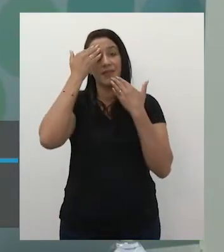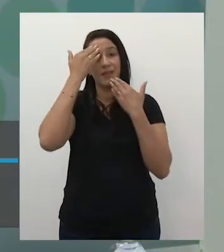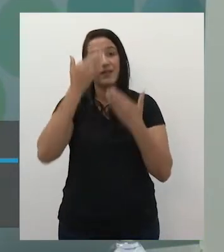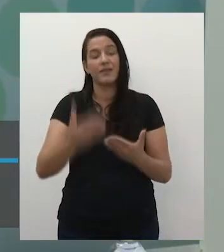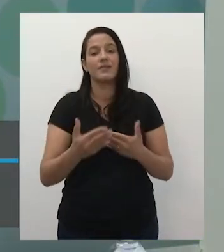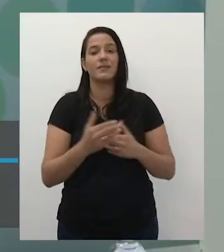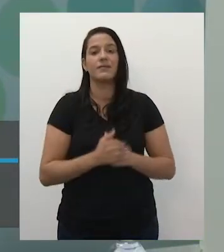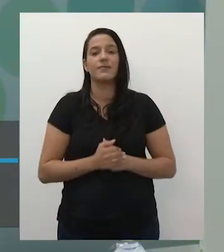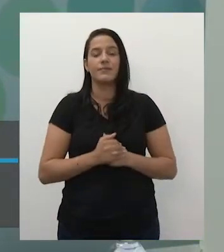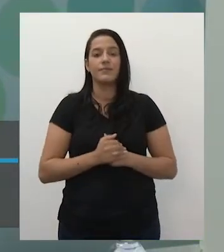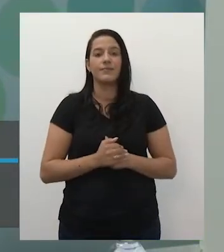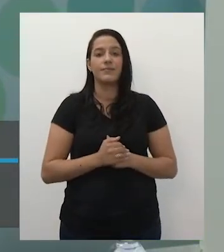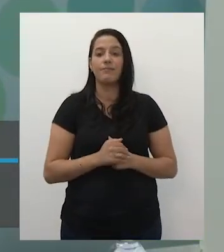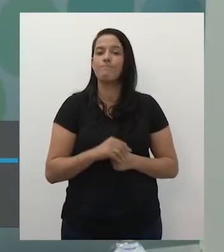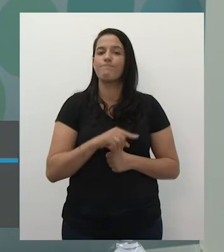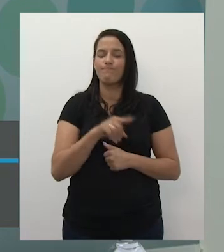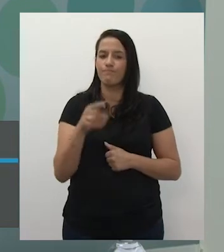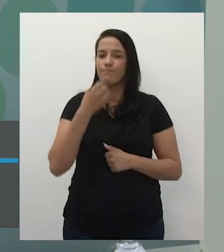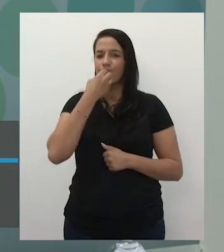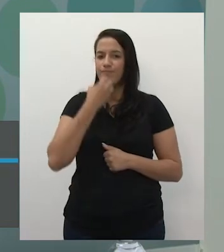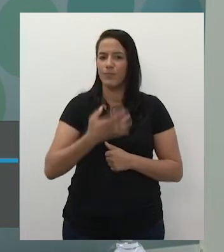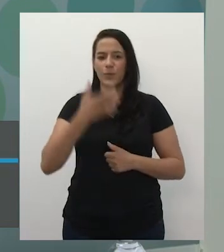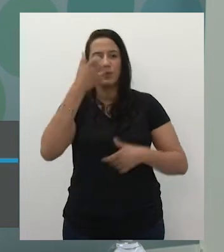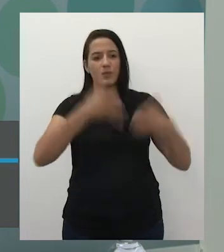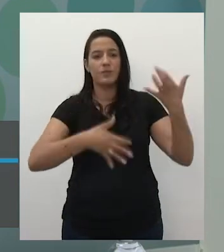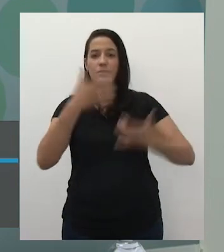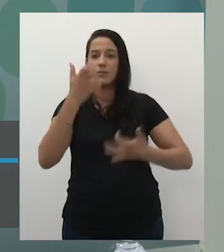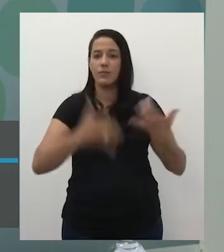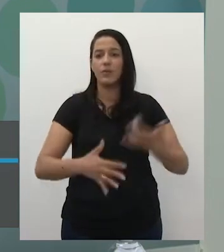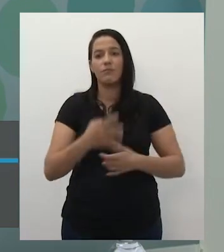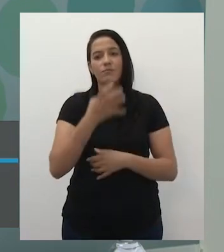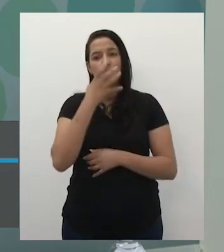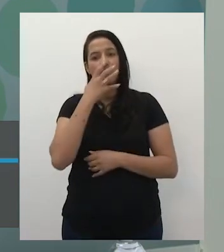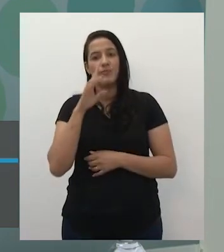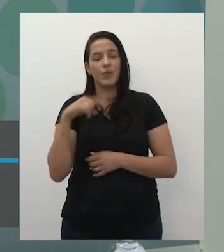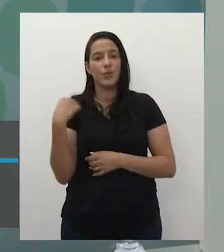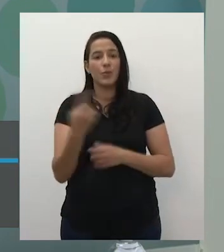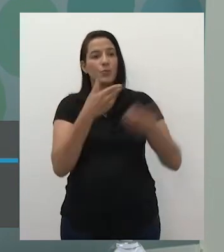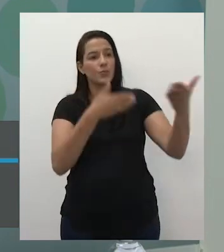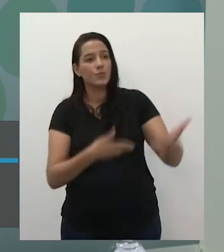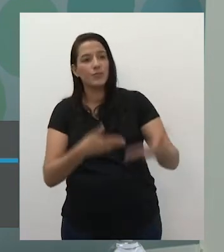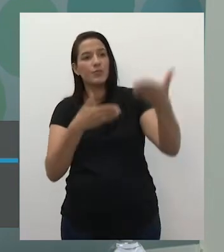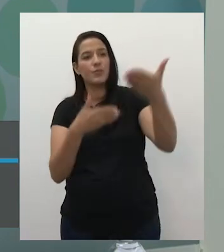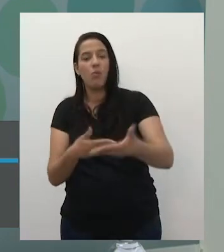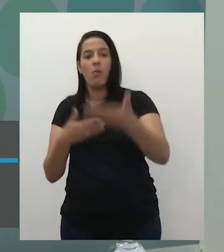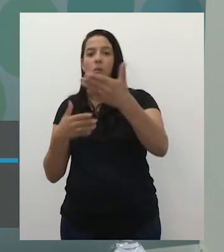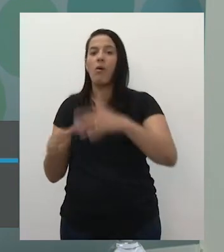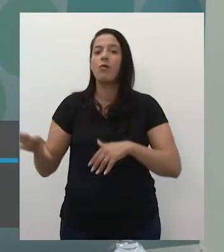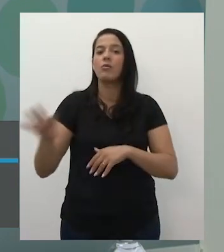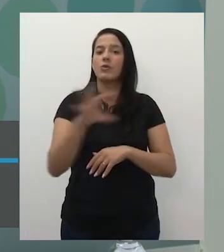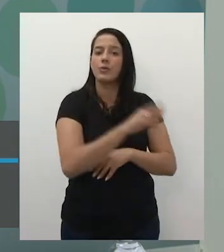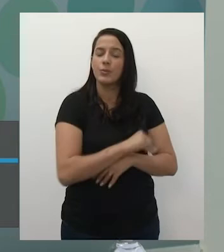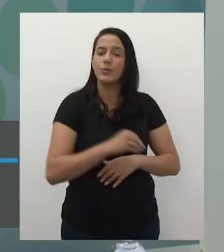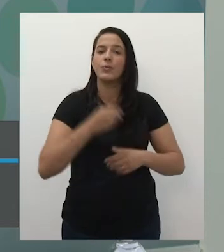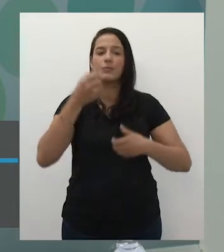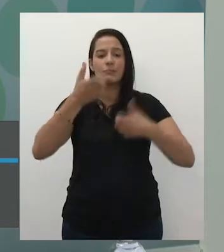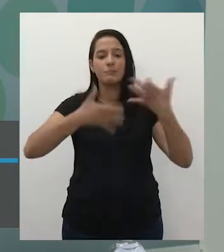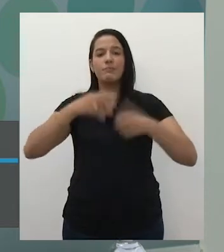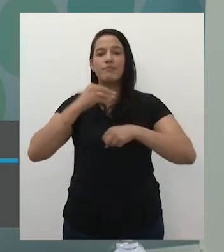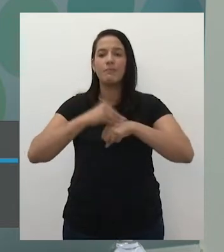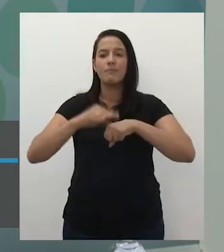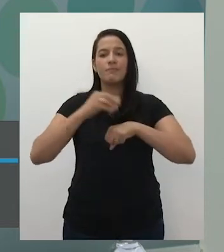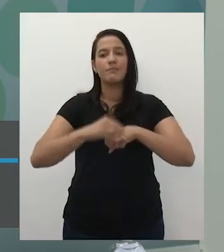sua autogestão. Sempre procuro transmitir para a minha equipe a importância de estar sempre planejando, replanejando, para